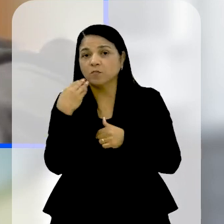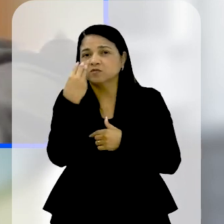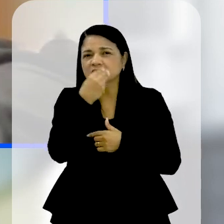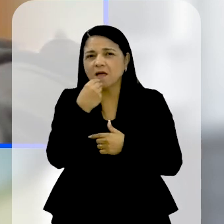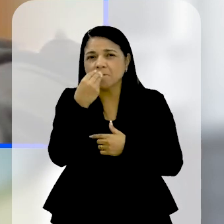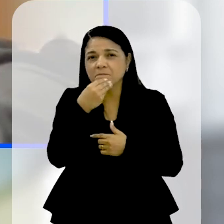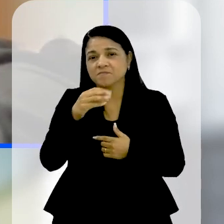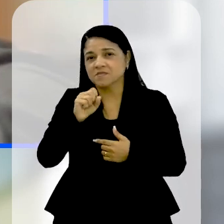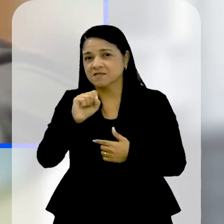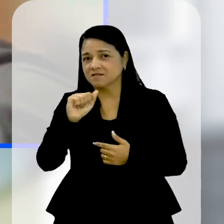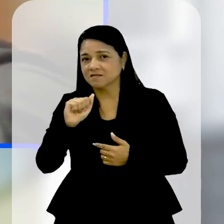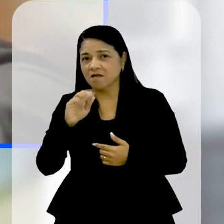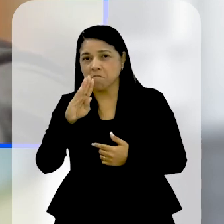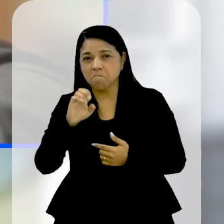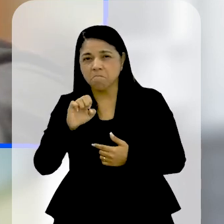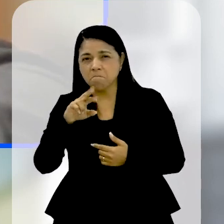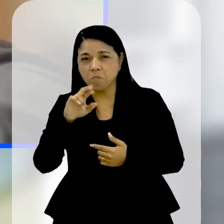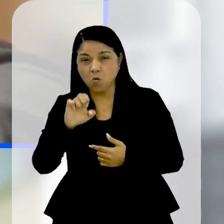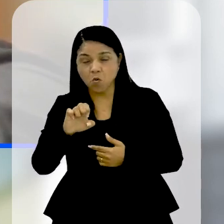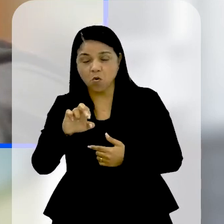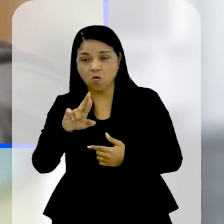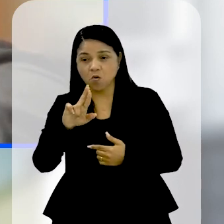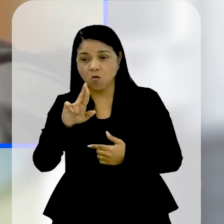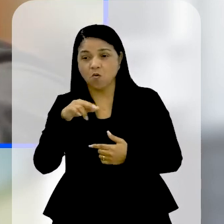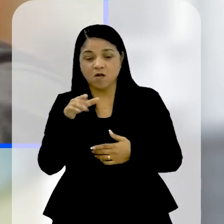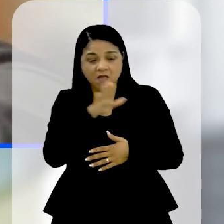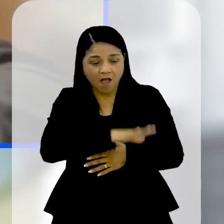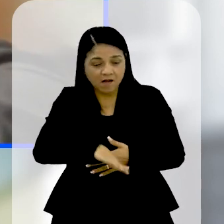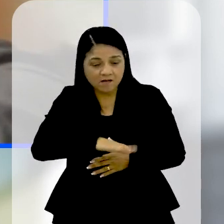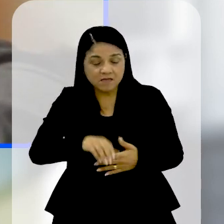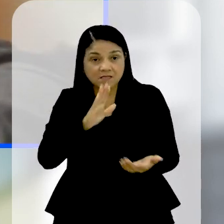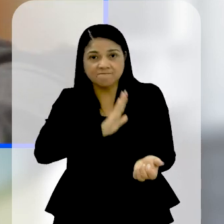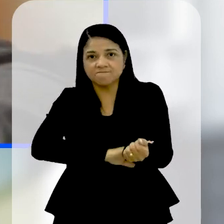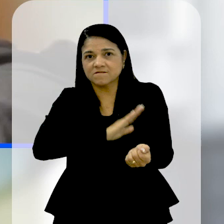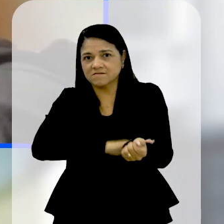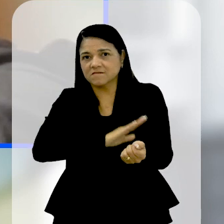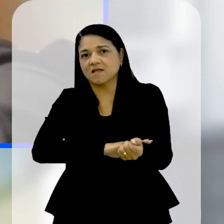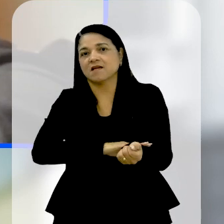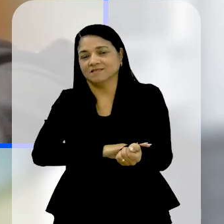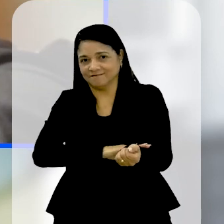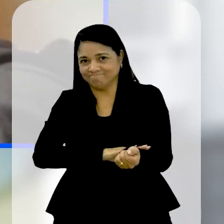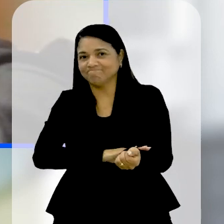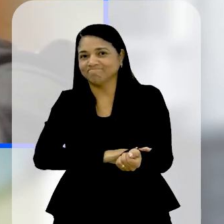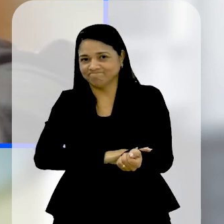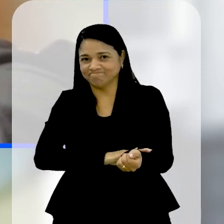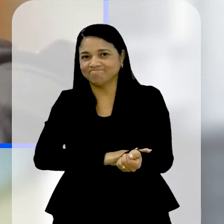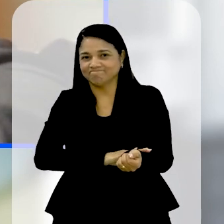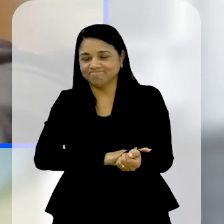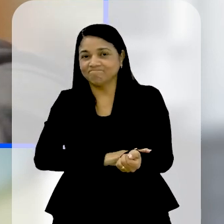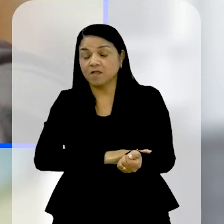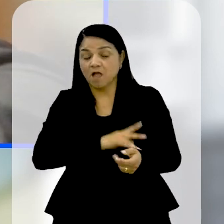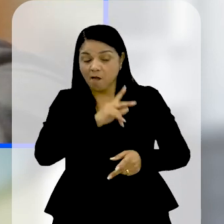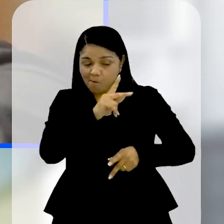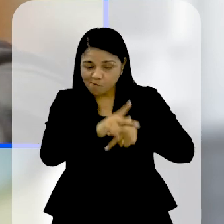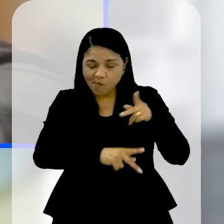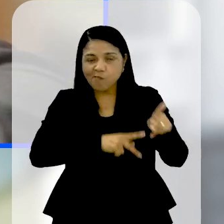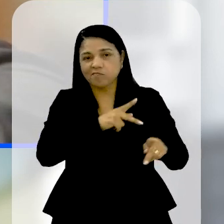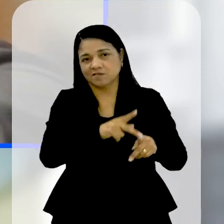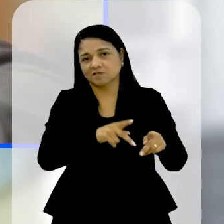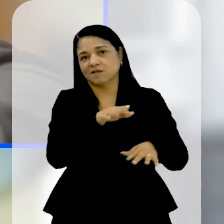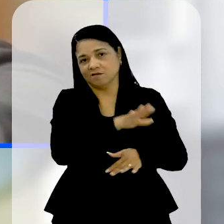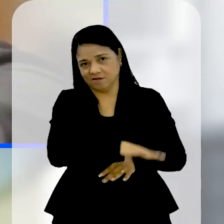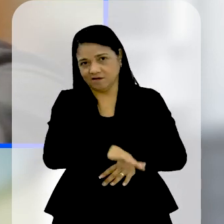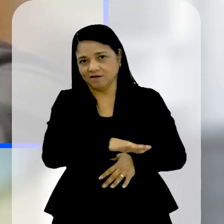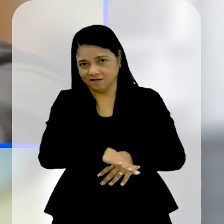assim, literalmente viciada naquela coisa. Então, assim, é extremamente maléfico para a nossa população. A gente